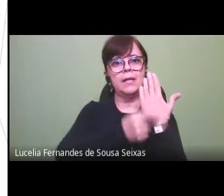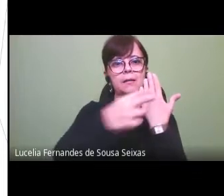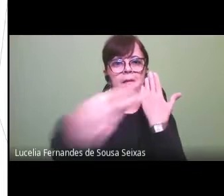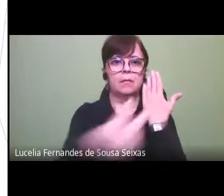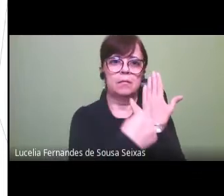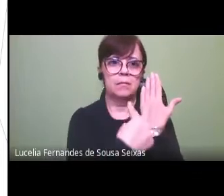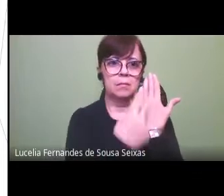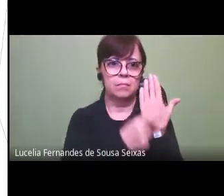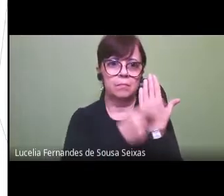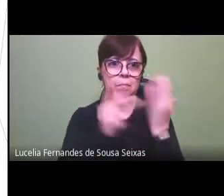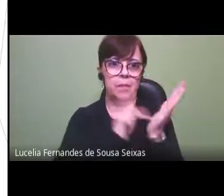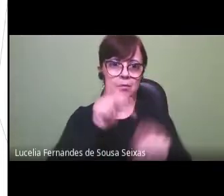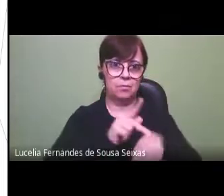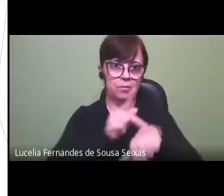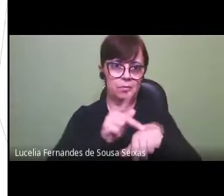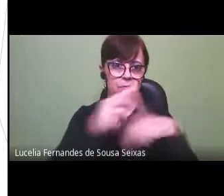Aqui.